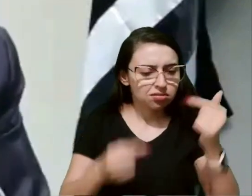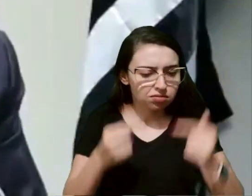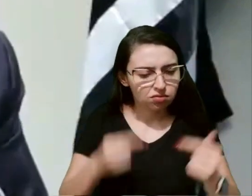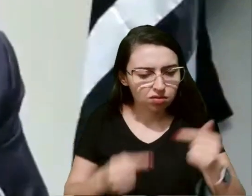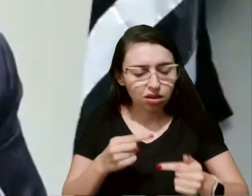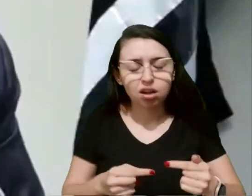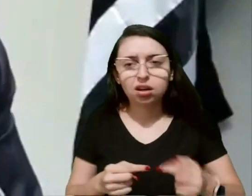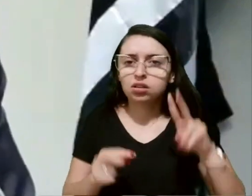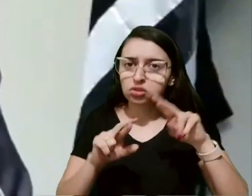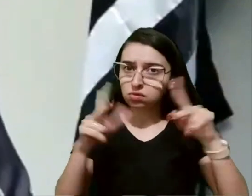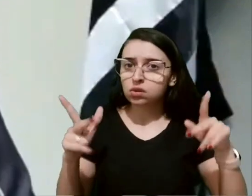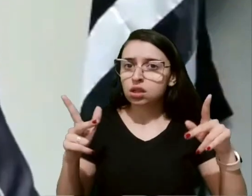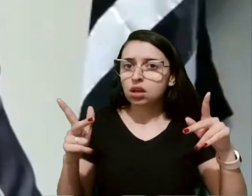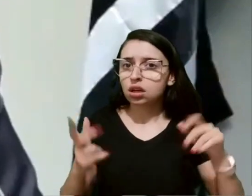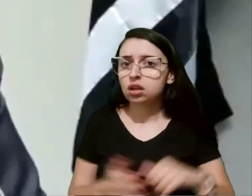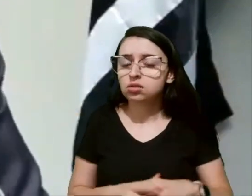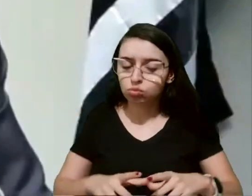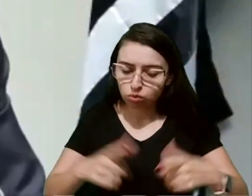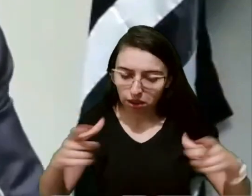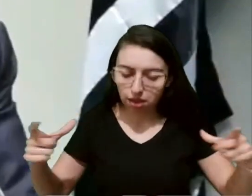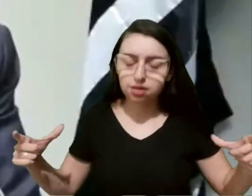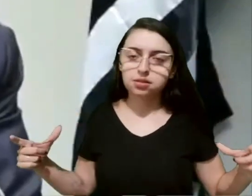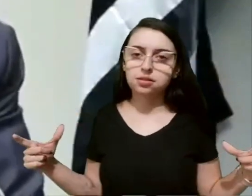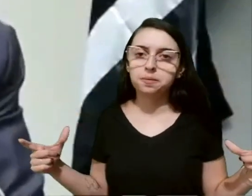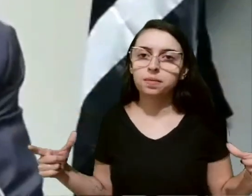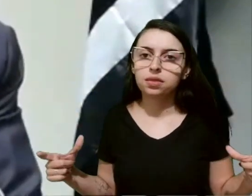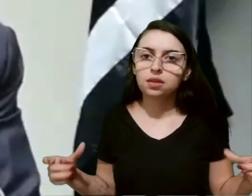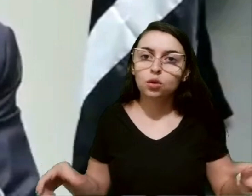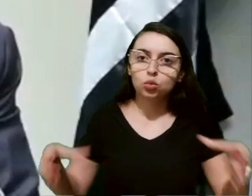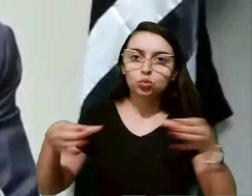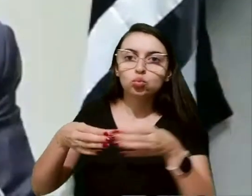discussões vão se estender mais. Então, eu acho que o sistema